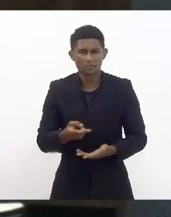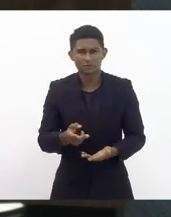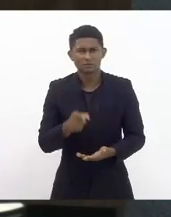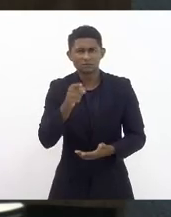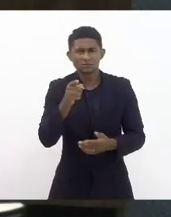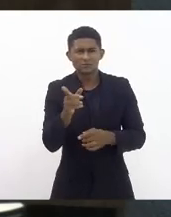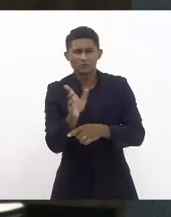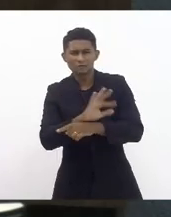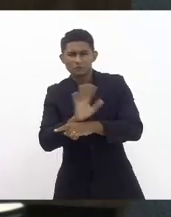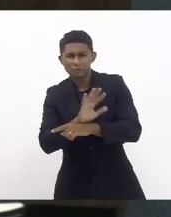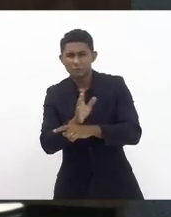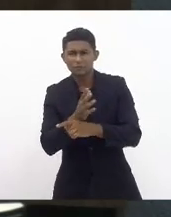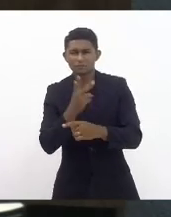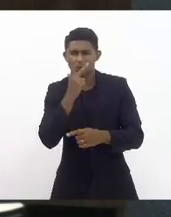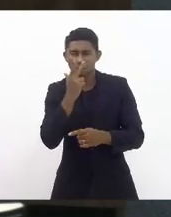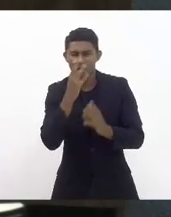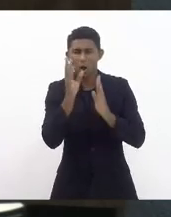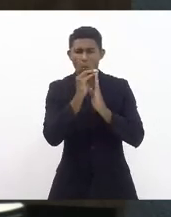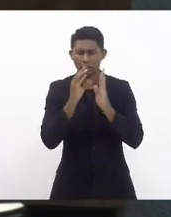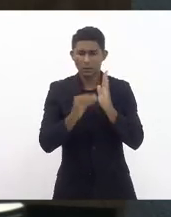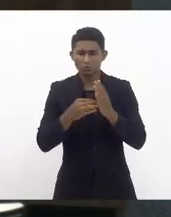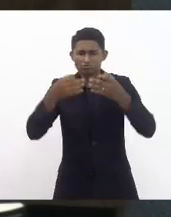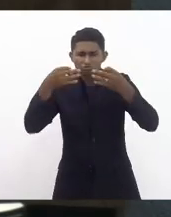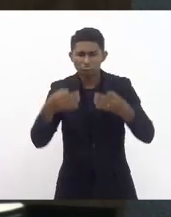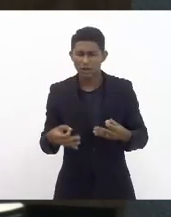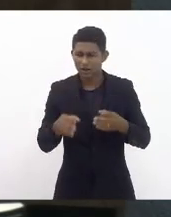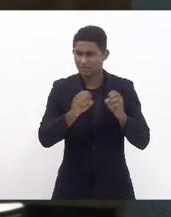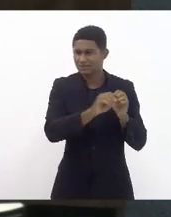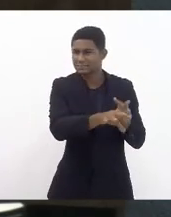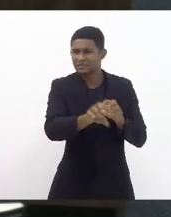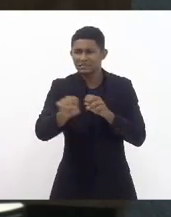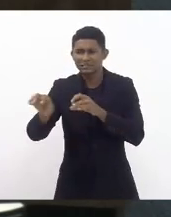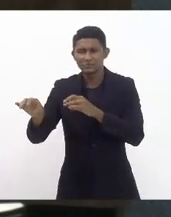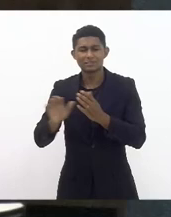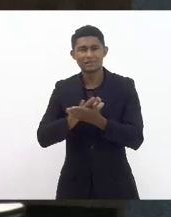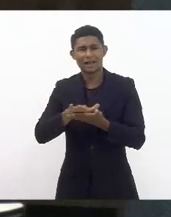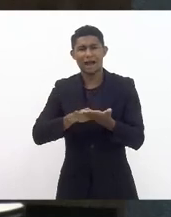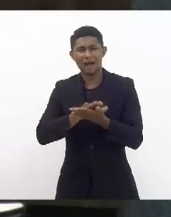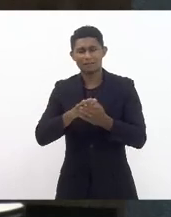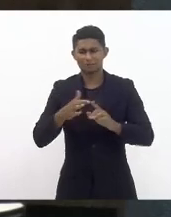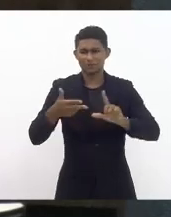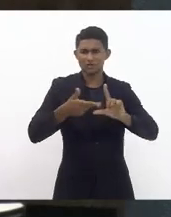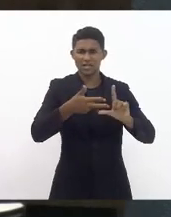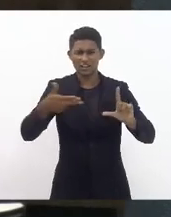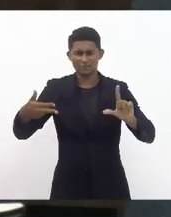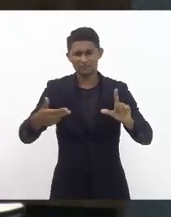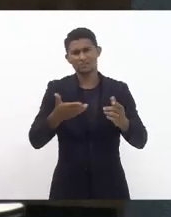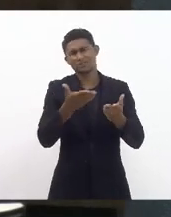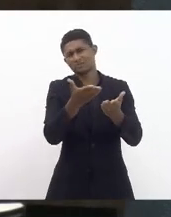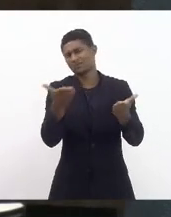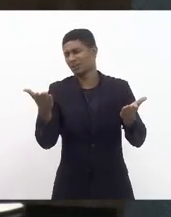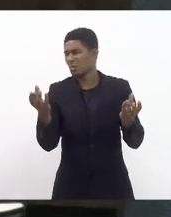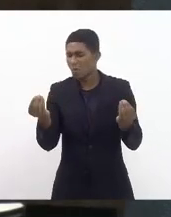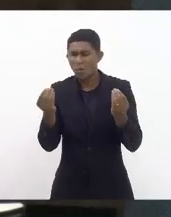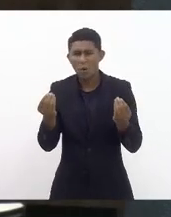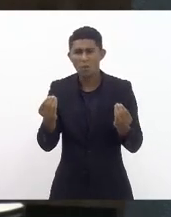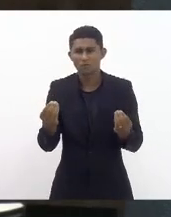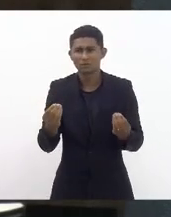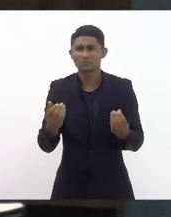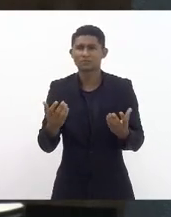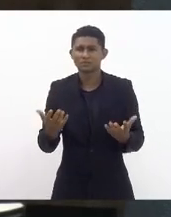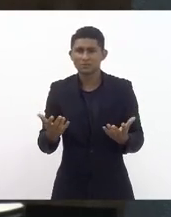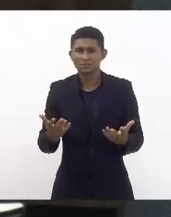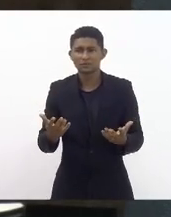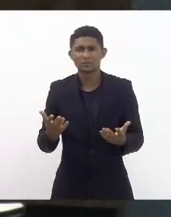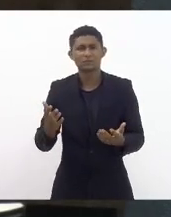fundamentação nenhuma para as nossas crianças e adolescentes? É lastimável essa Netflix. Seria bom que a gente pudesse cancelar todo